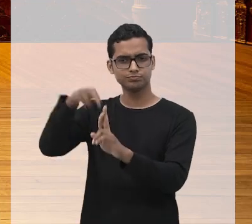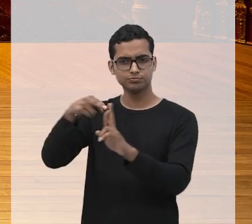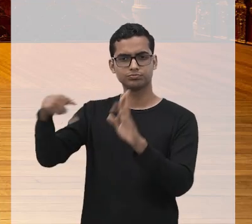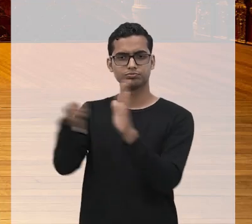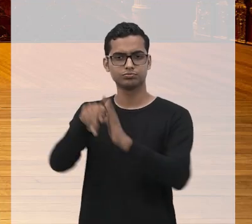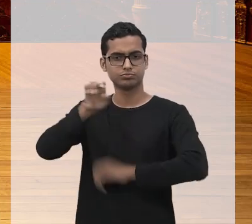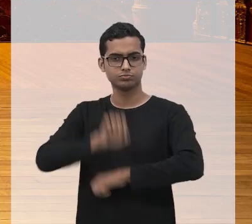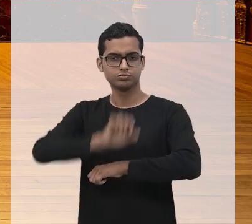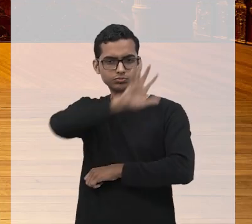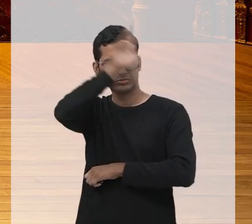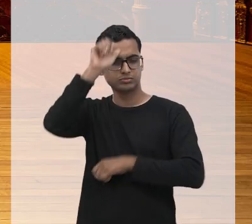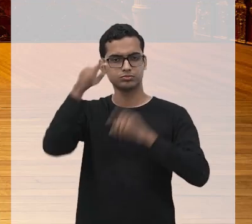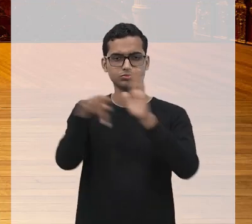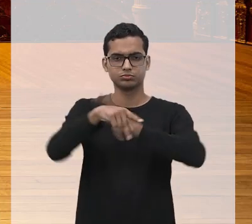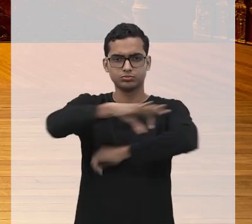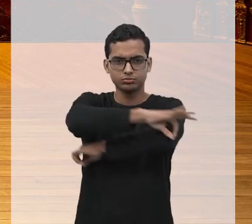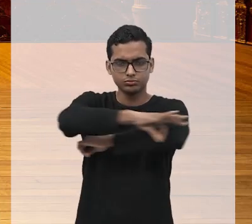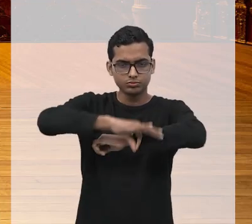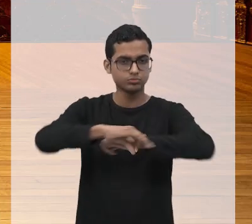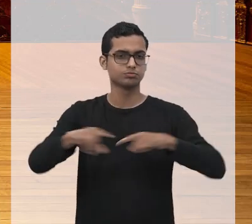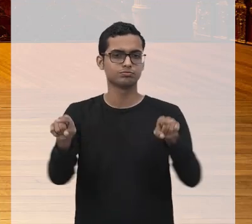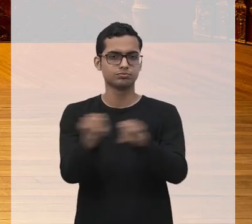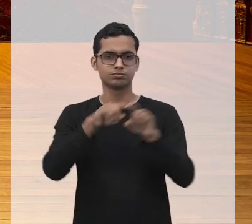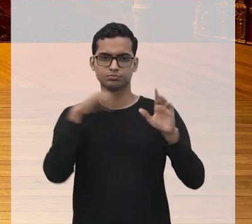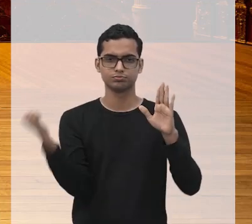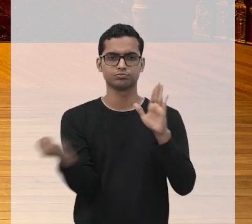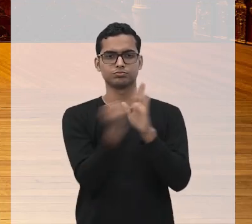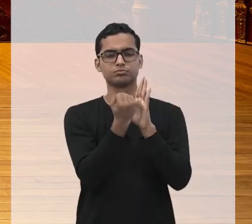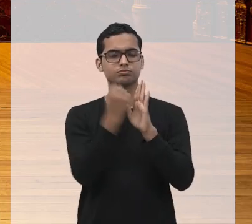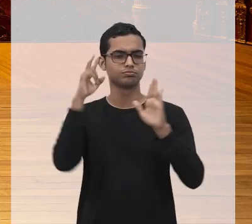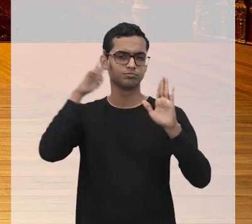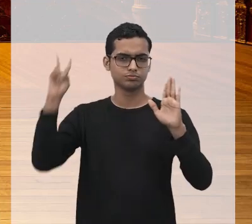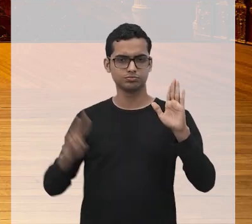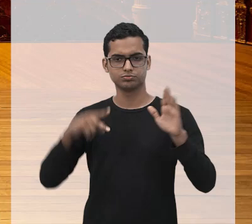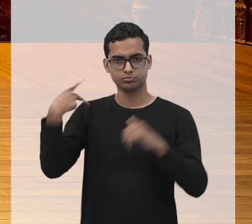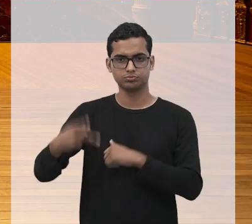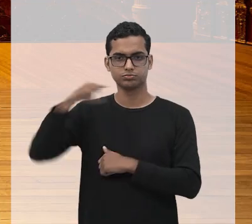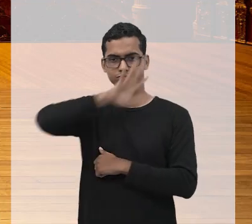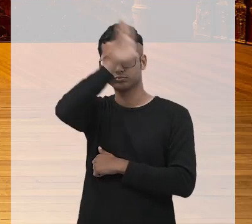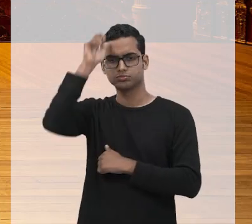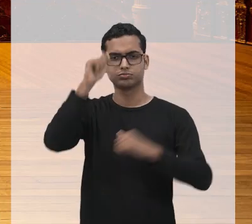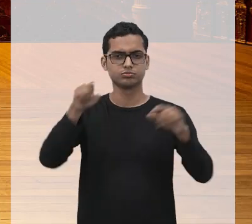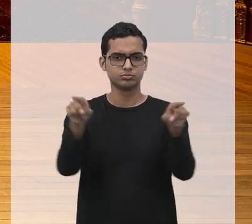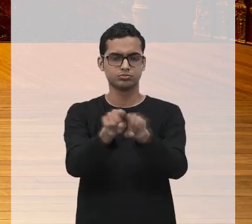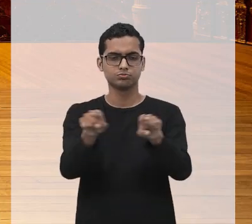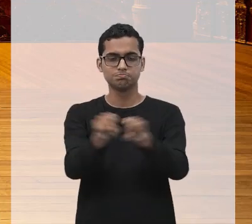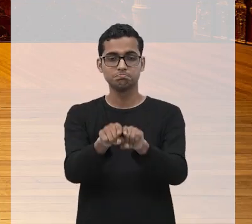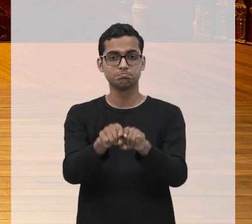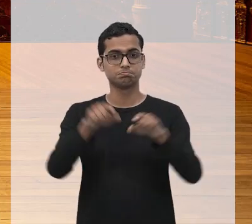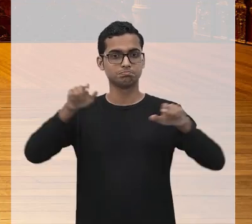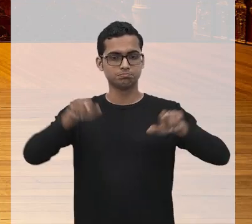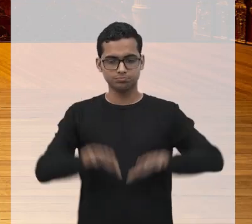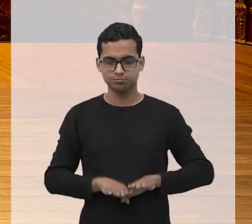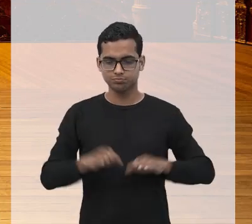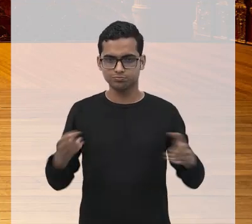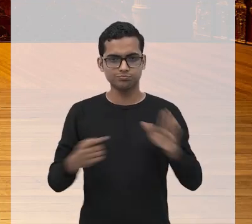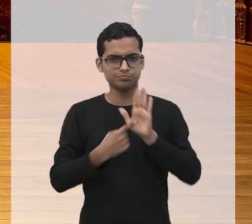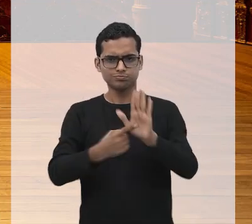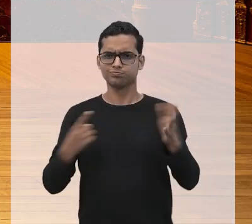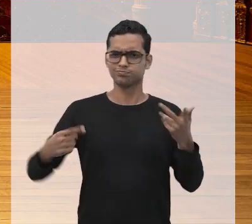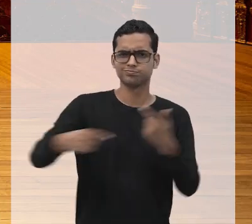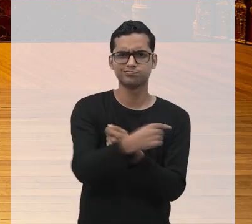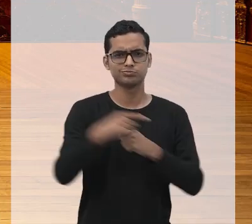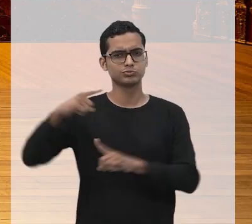um patrimônio histórico do nosso estado e aqui neste palco acontecem vários tipos de